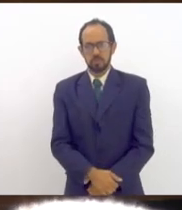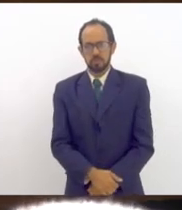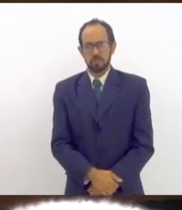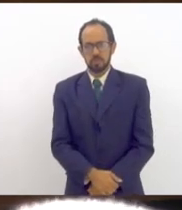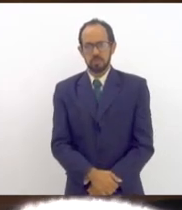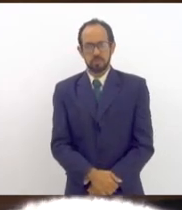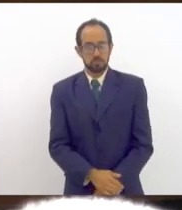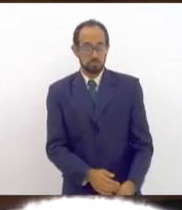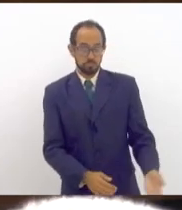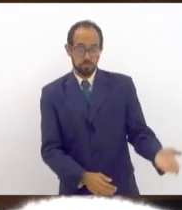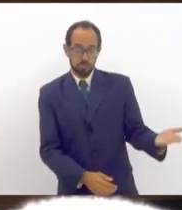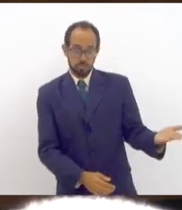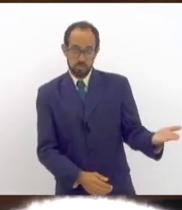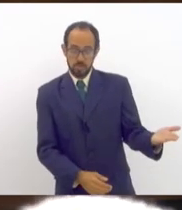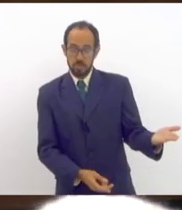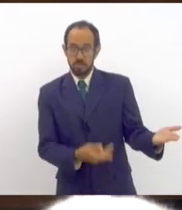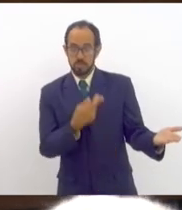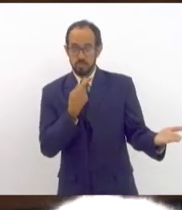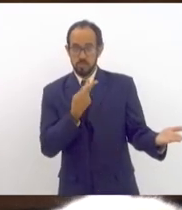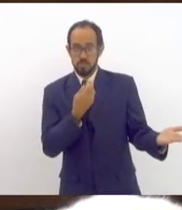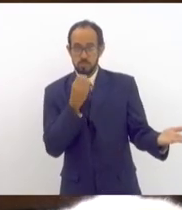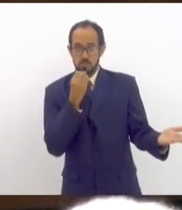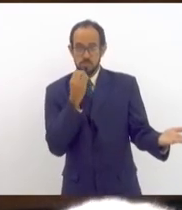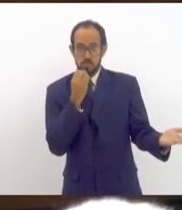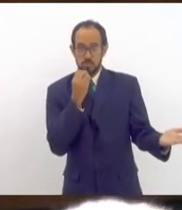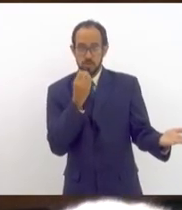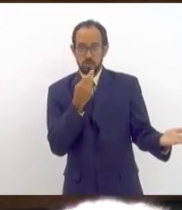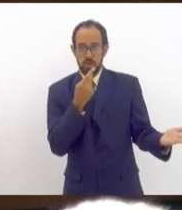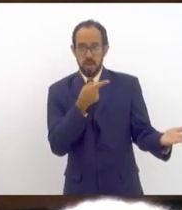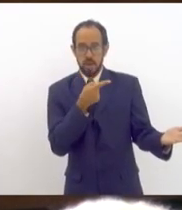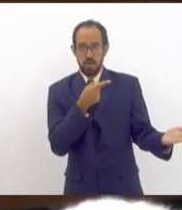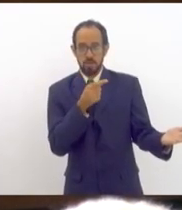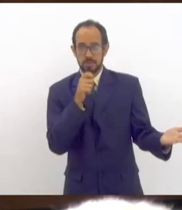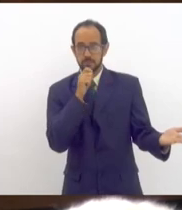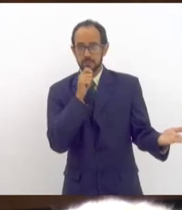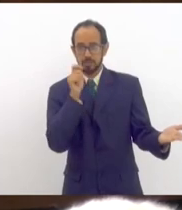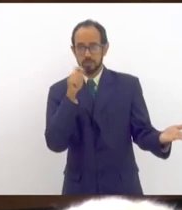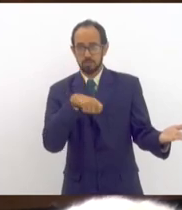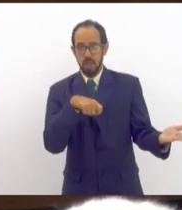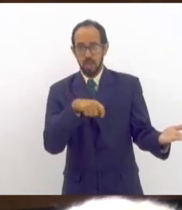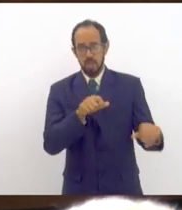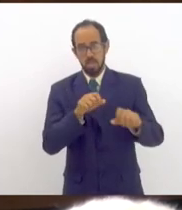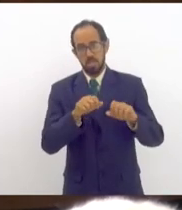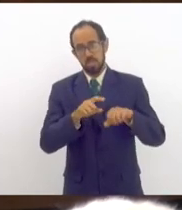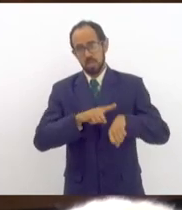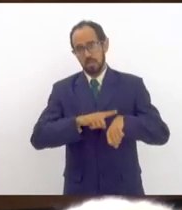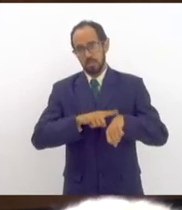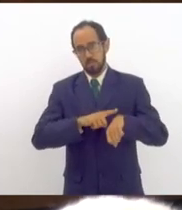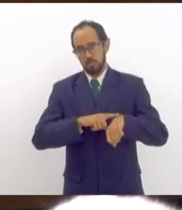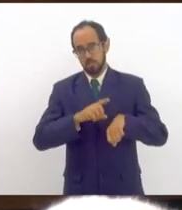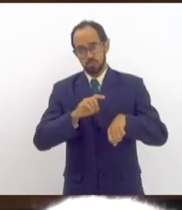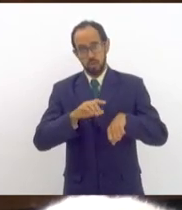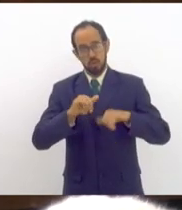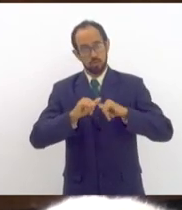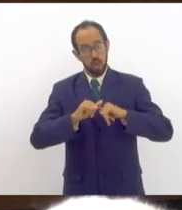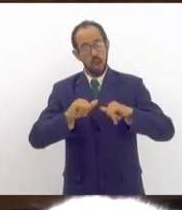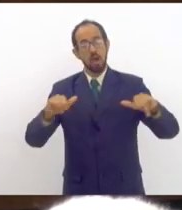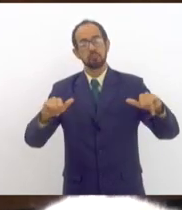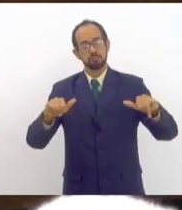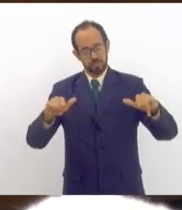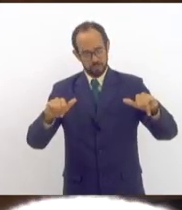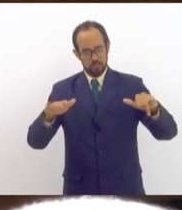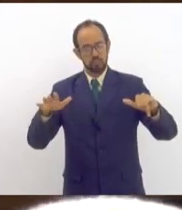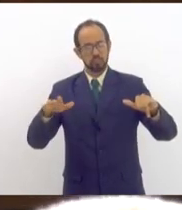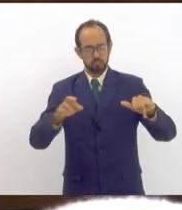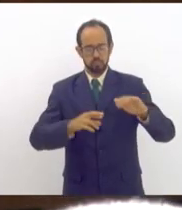aí vossa excelência dirá assim ainda dá tempo eu só estou comunicando que diz o